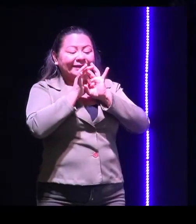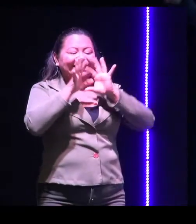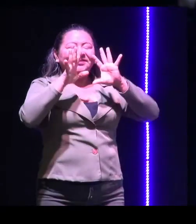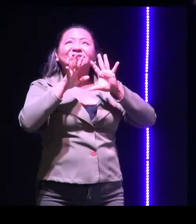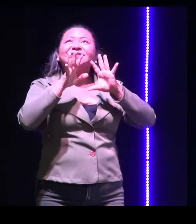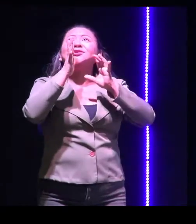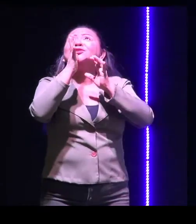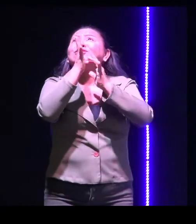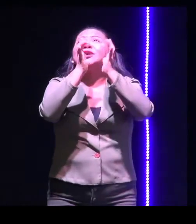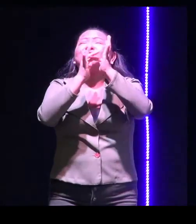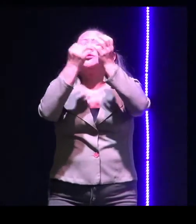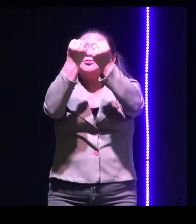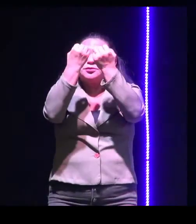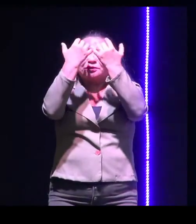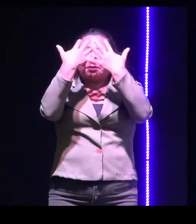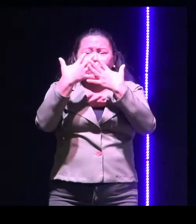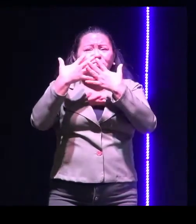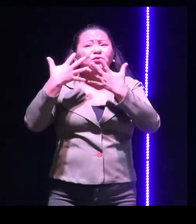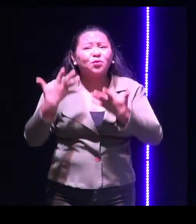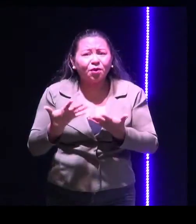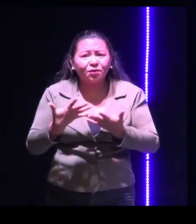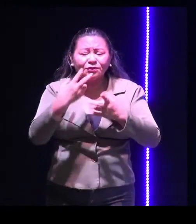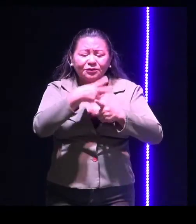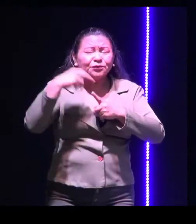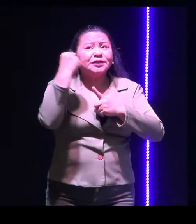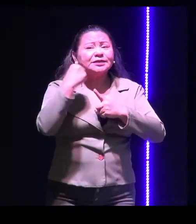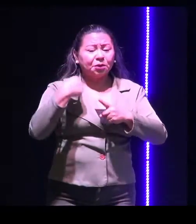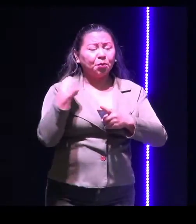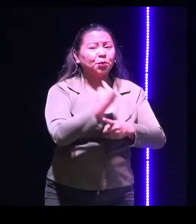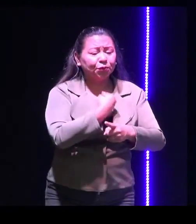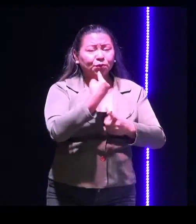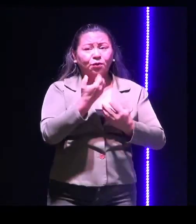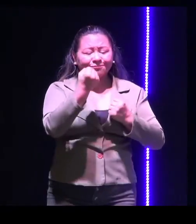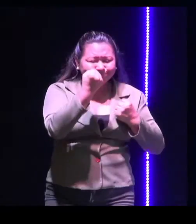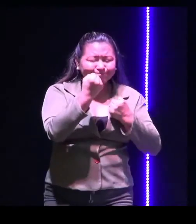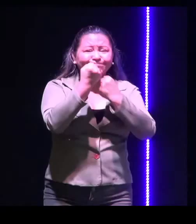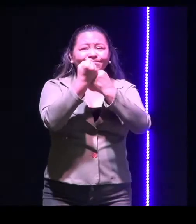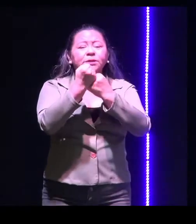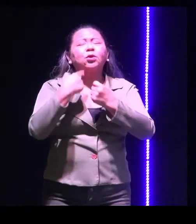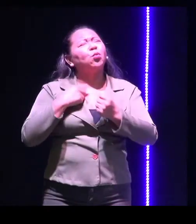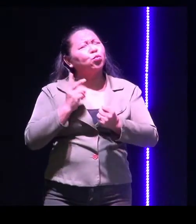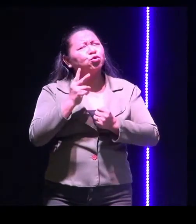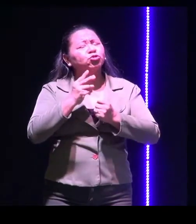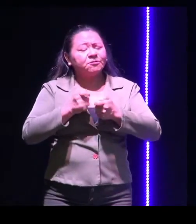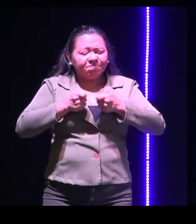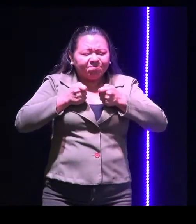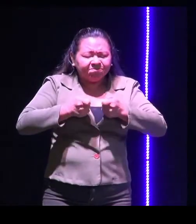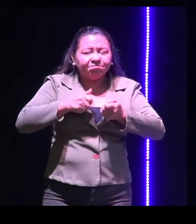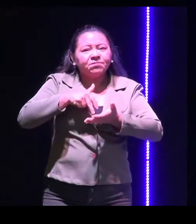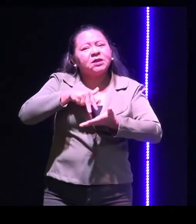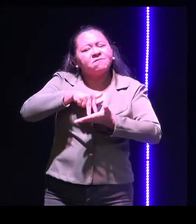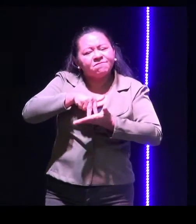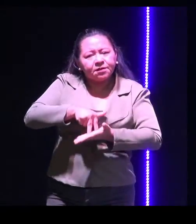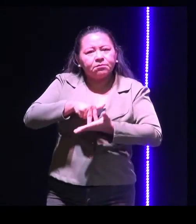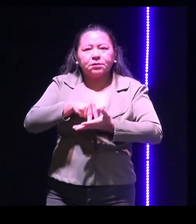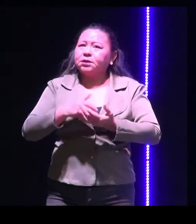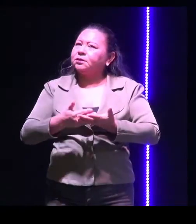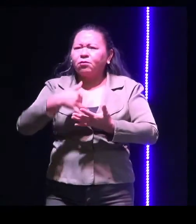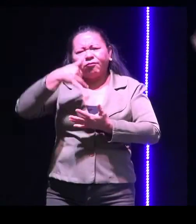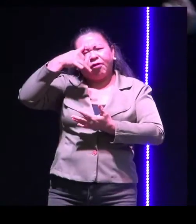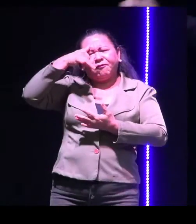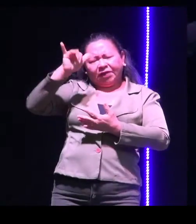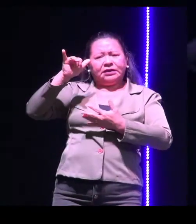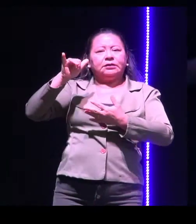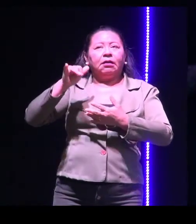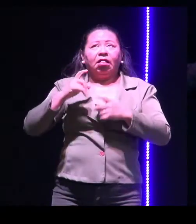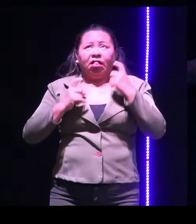liberdade que Cristo nos libertou. Portanto, permaneçam firmes e não se deixem submeter novamente